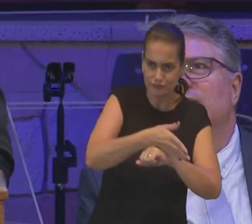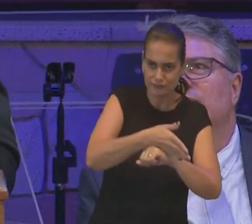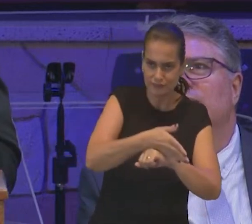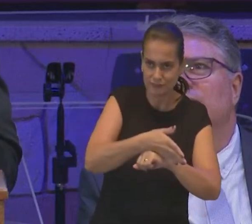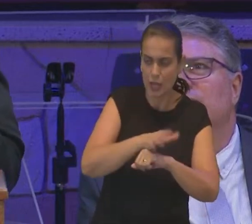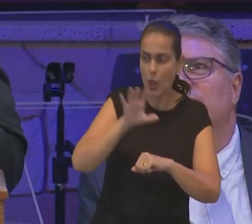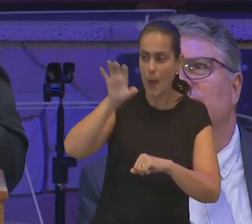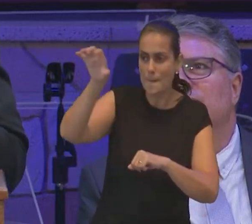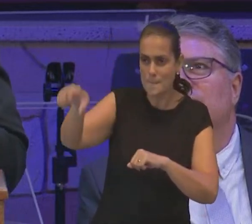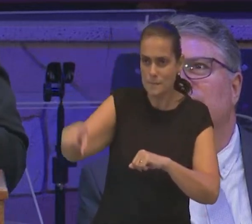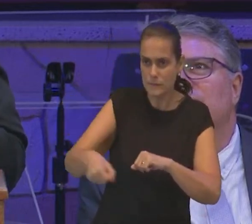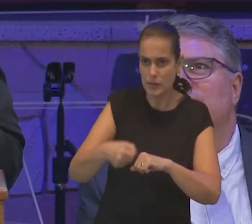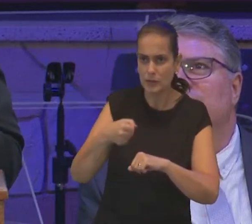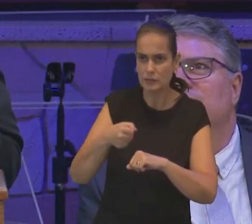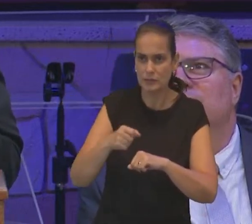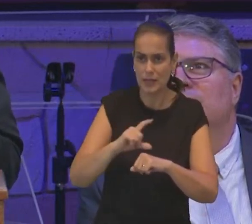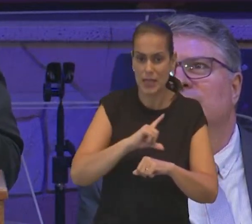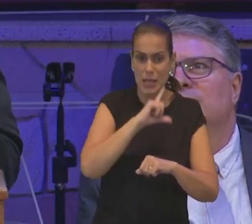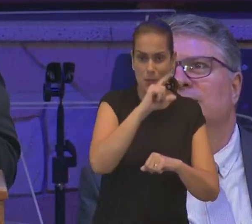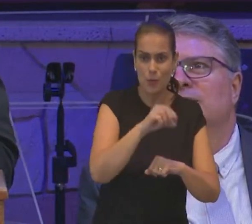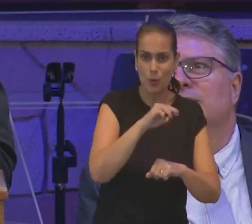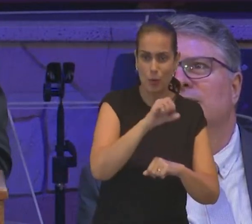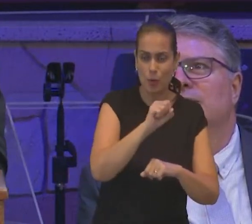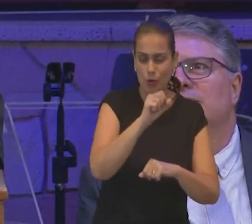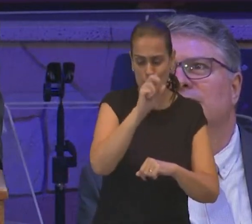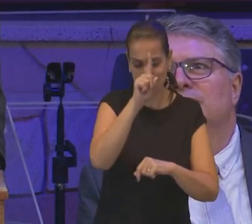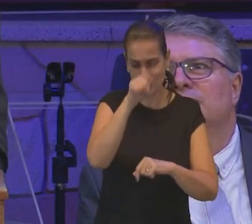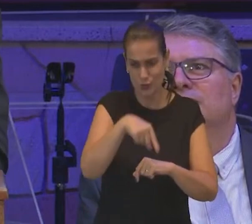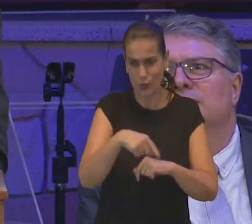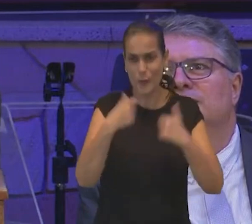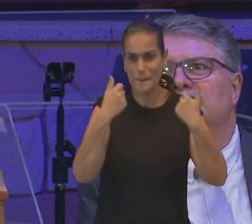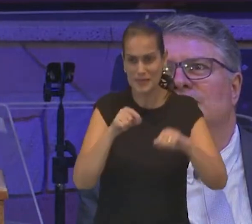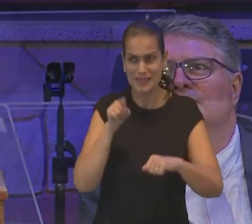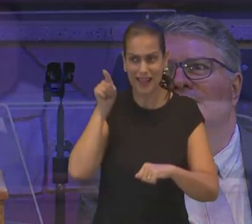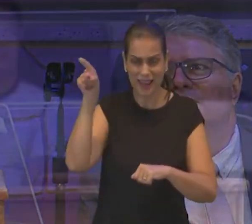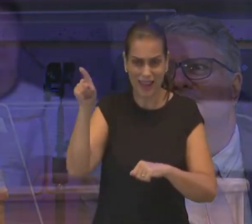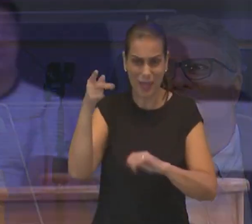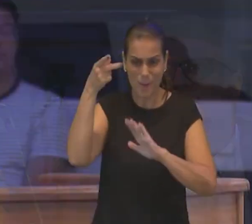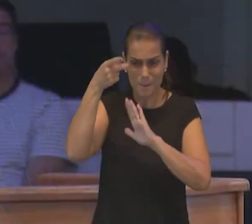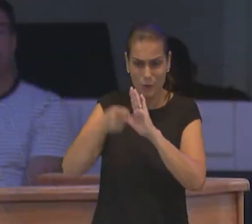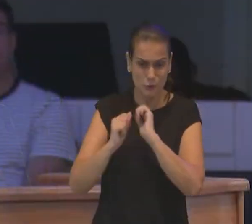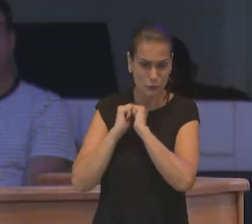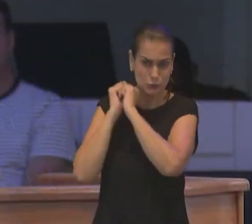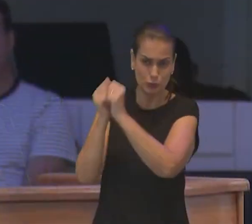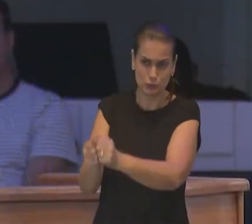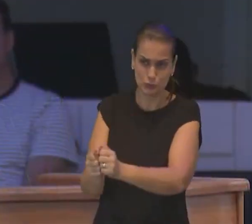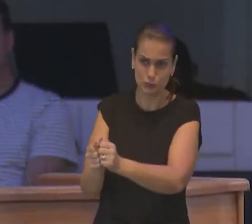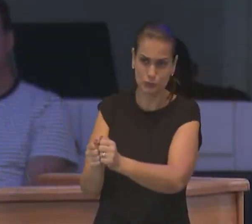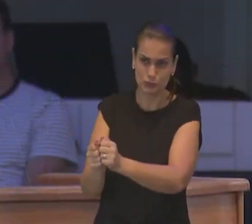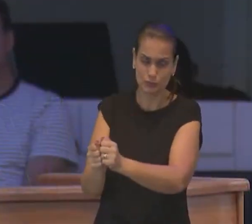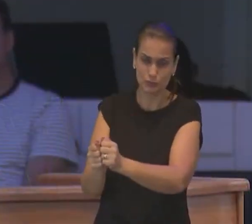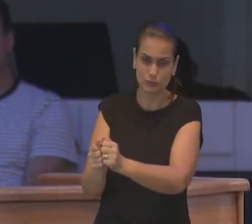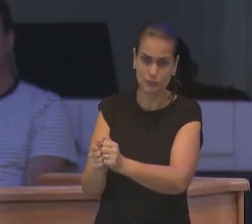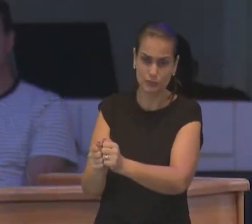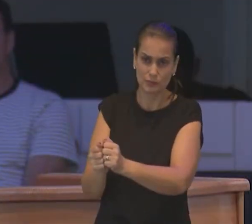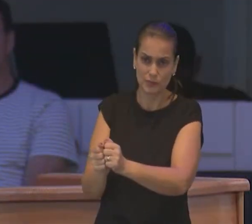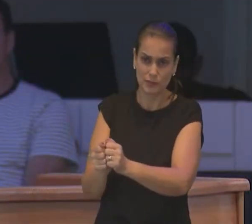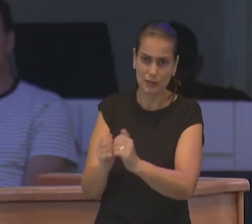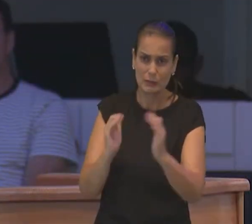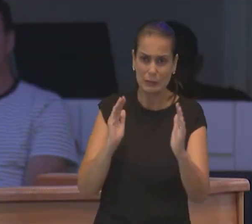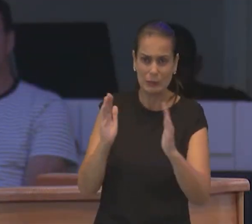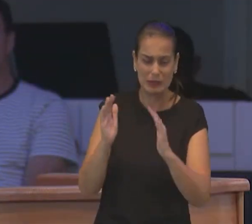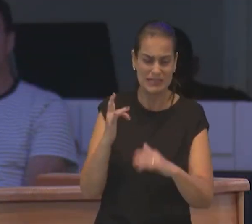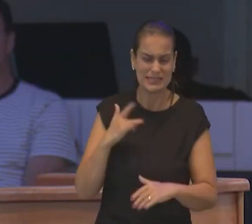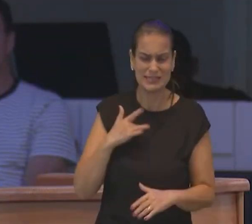Alexandre. Disse: vamos embora para Mossoró, porque eu estou precisando de você lá no meu projeto. Foi quase na época que a minha